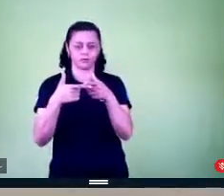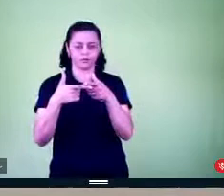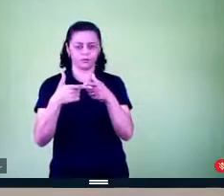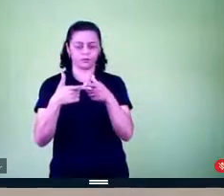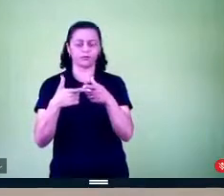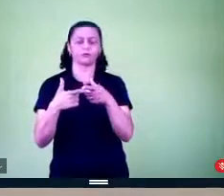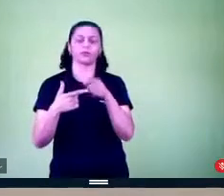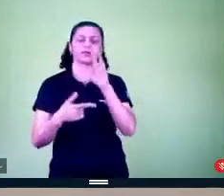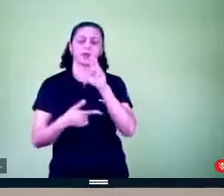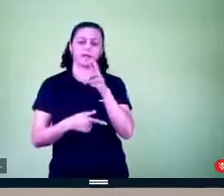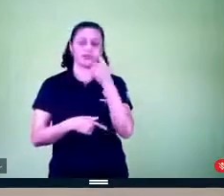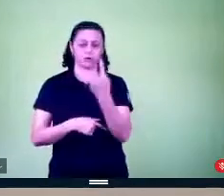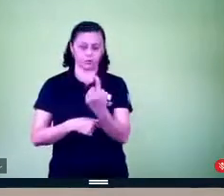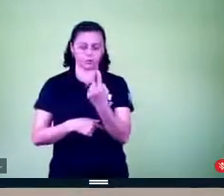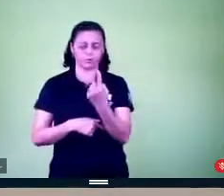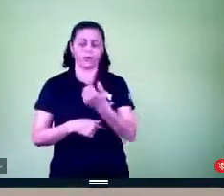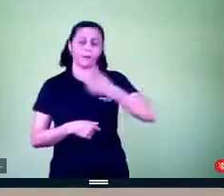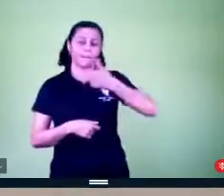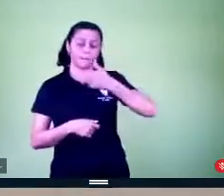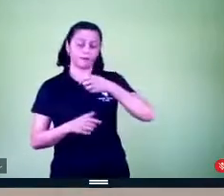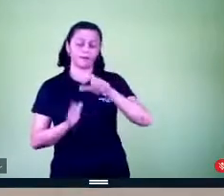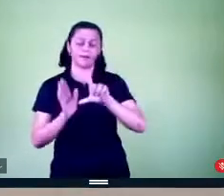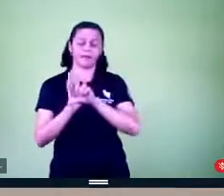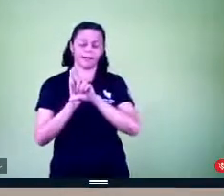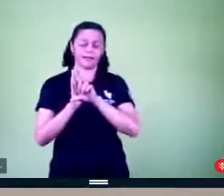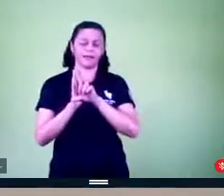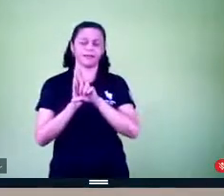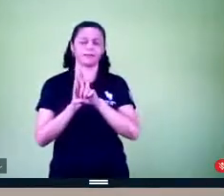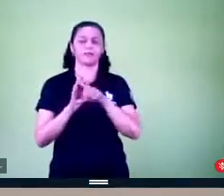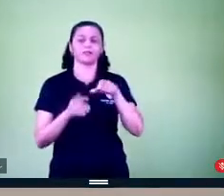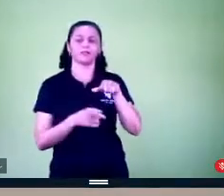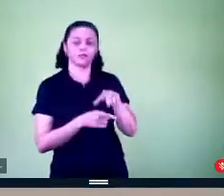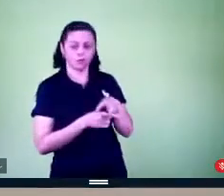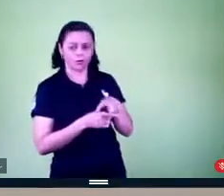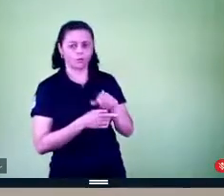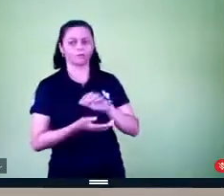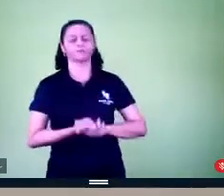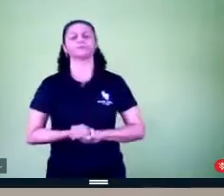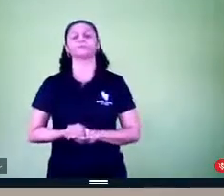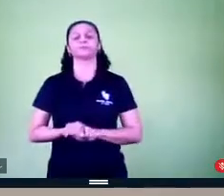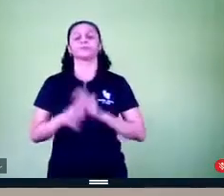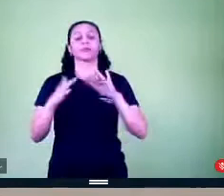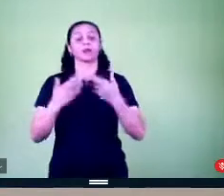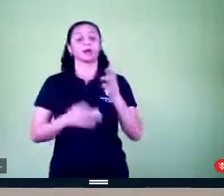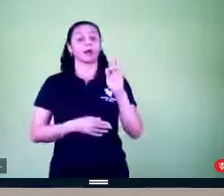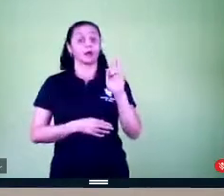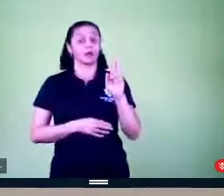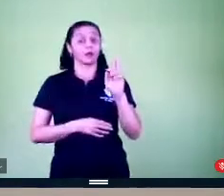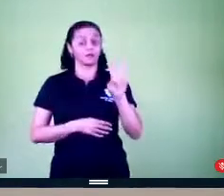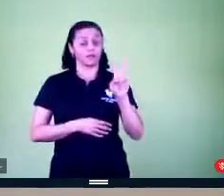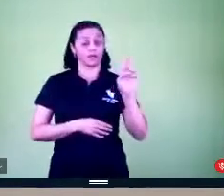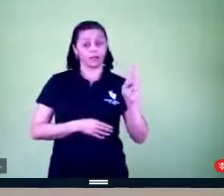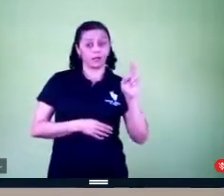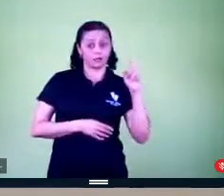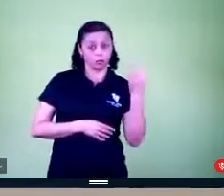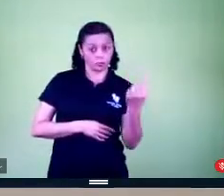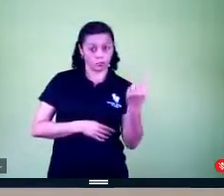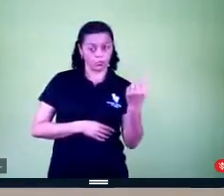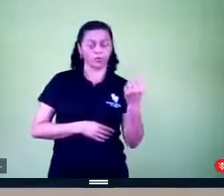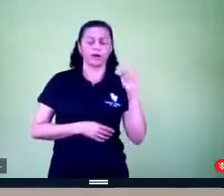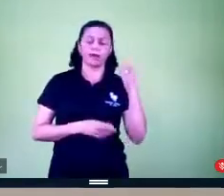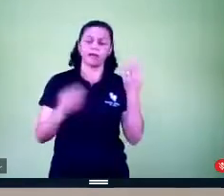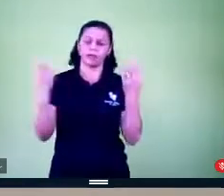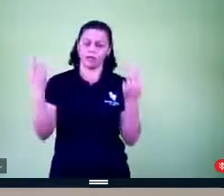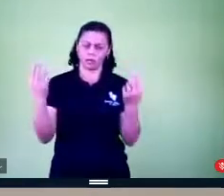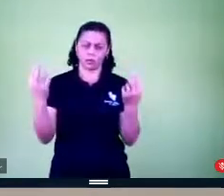I, V, passo o R dividindo. Só que o VR1 é igual a tensão em cima da resistência equivalente. Está tudo em